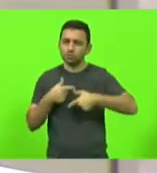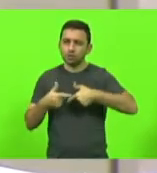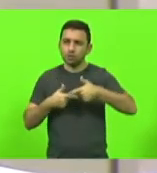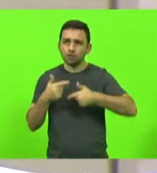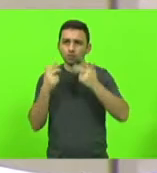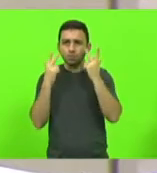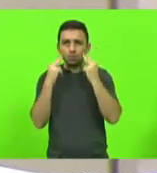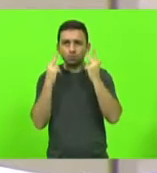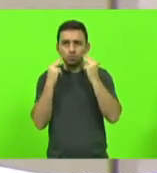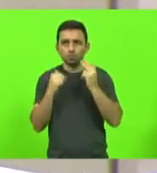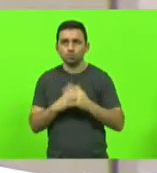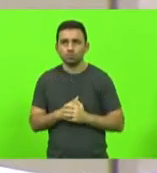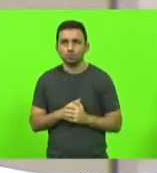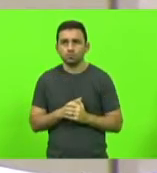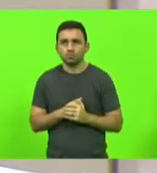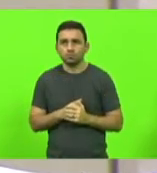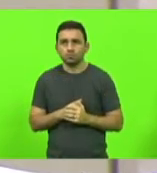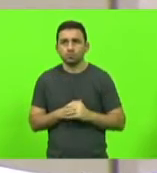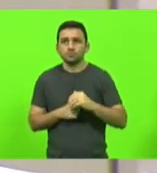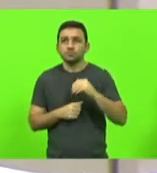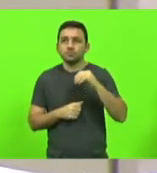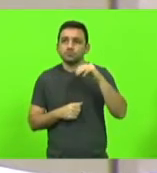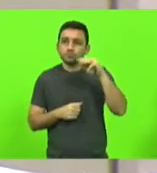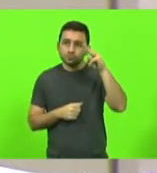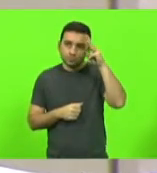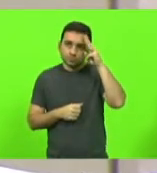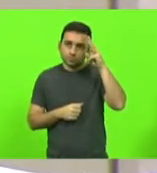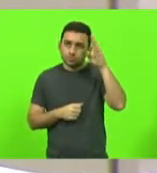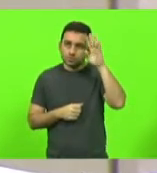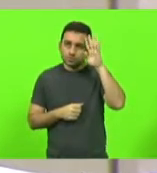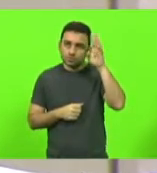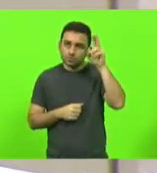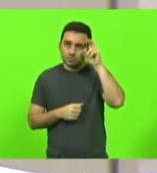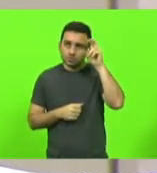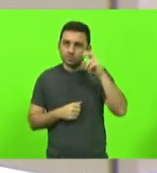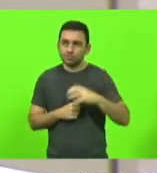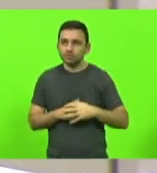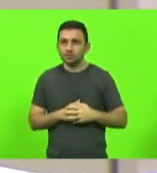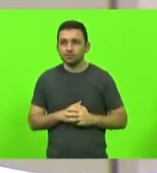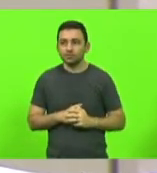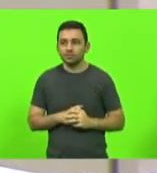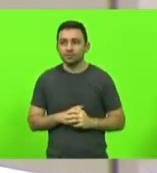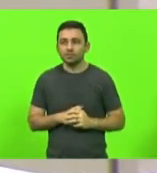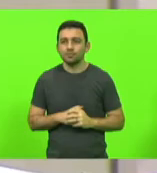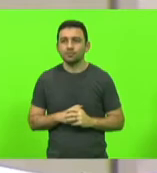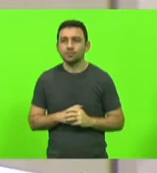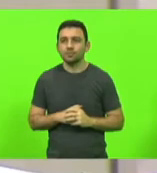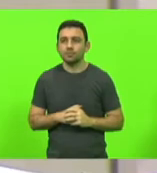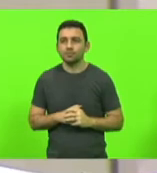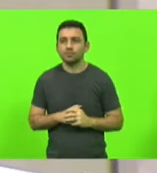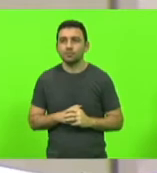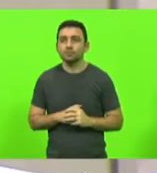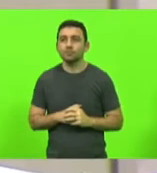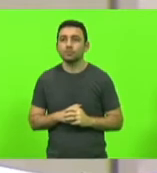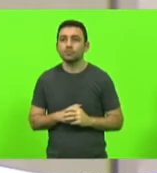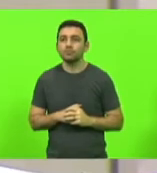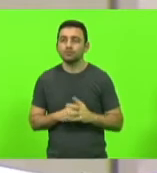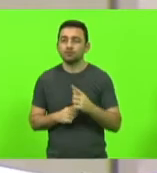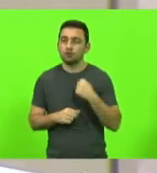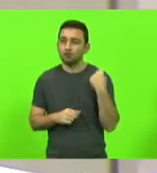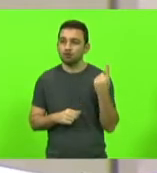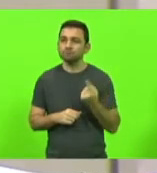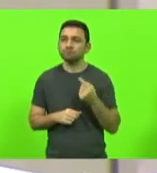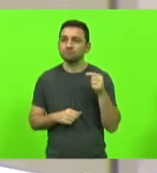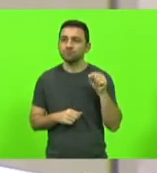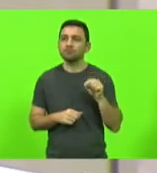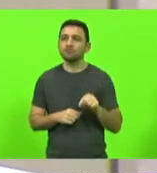normal. Terça, quarta, quinta, e quem dera, né, presidente, nós estamos aqui,